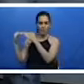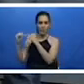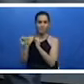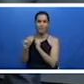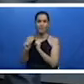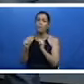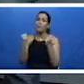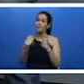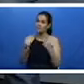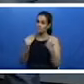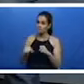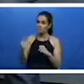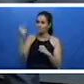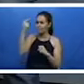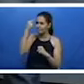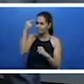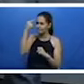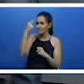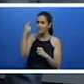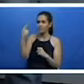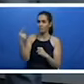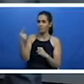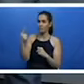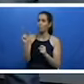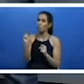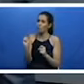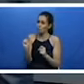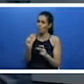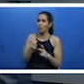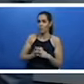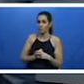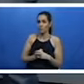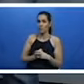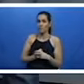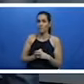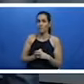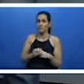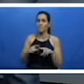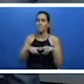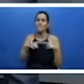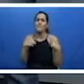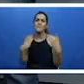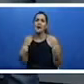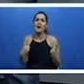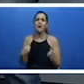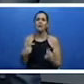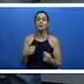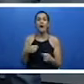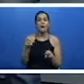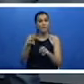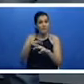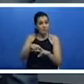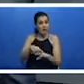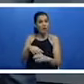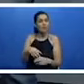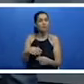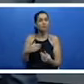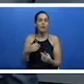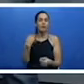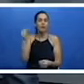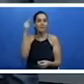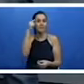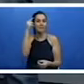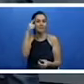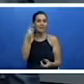Requer um pouquinho de raciocínio, sim. Tem que pensar. Gente, e é para isso que serve a matemática,